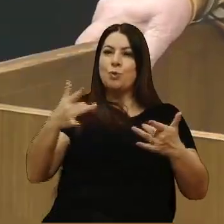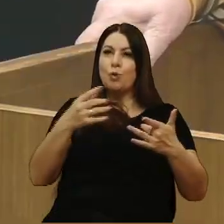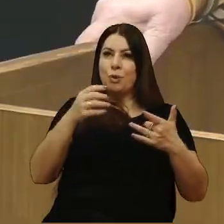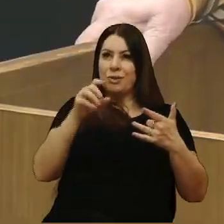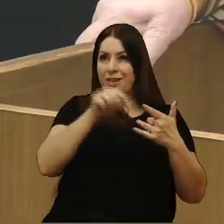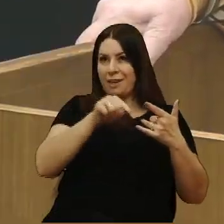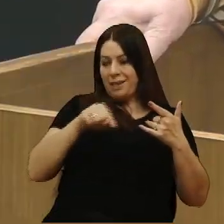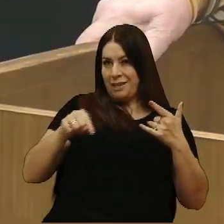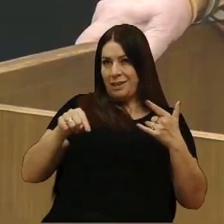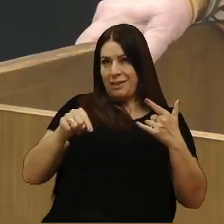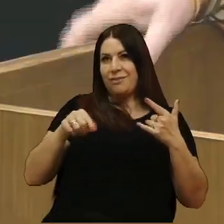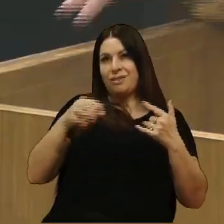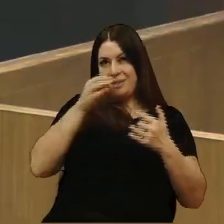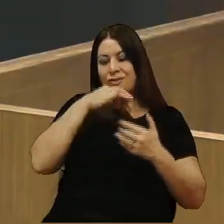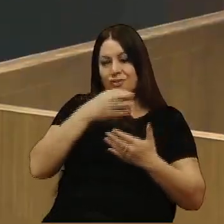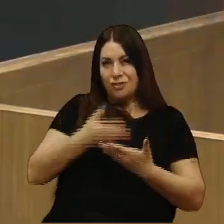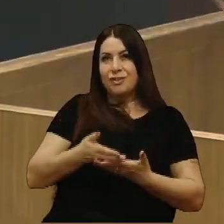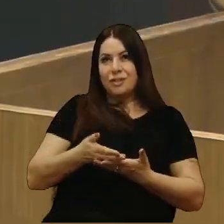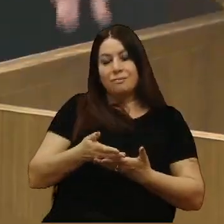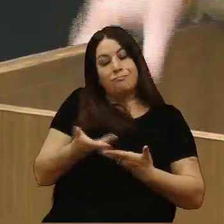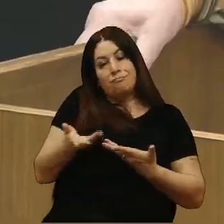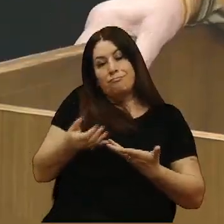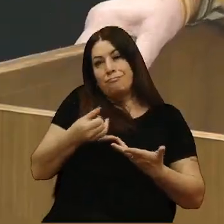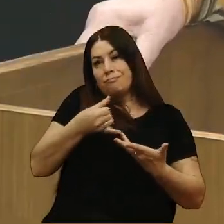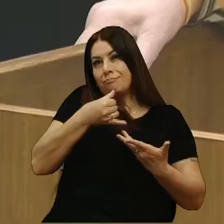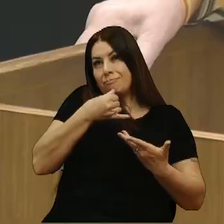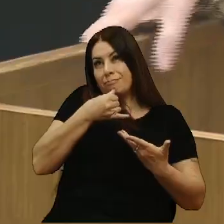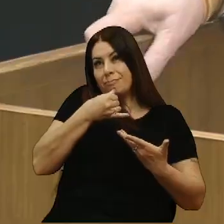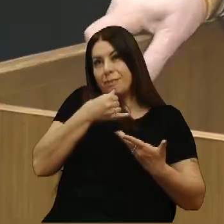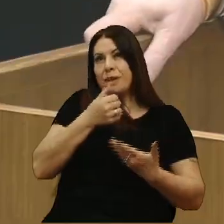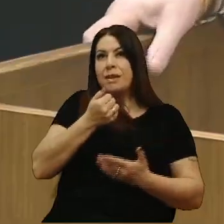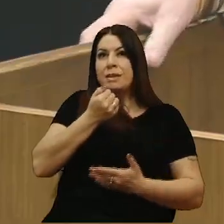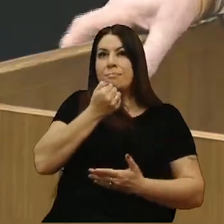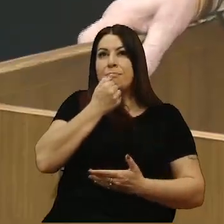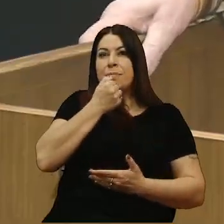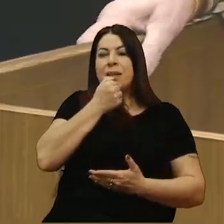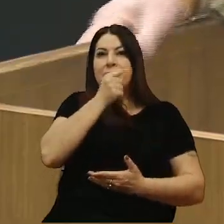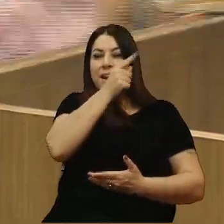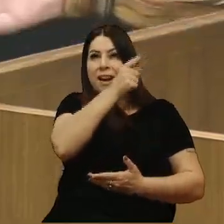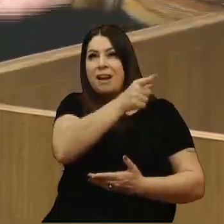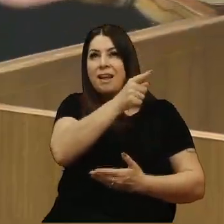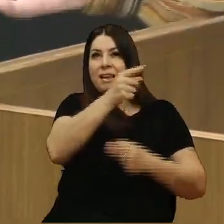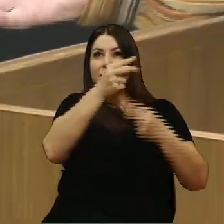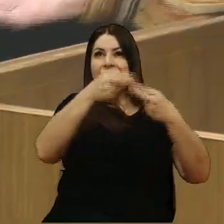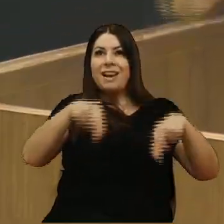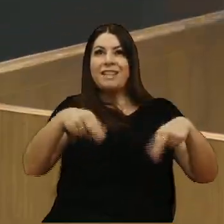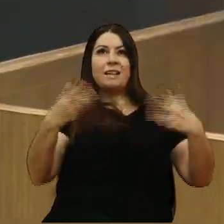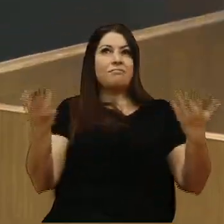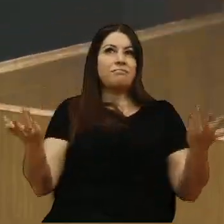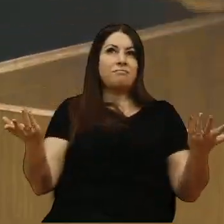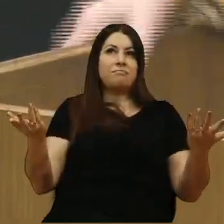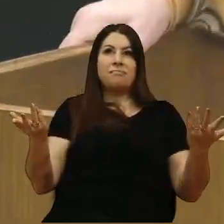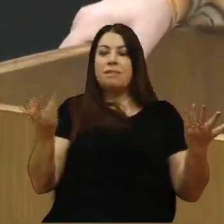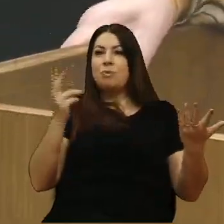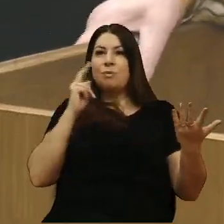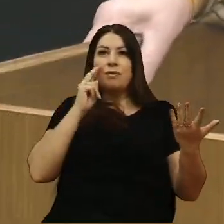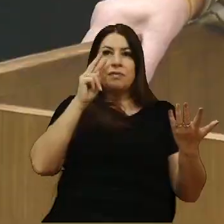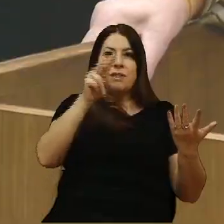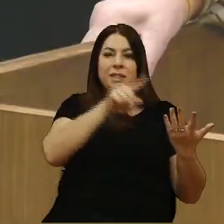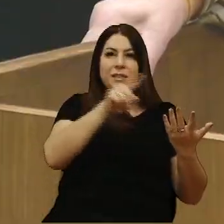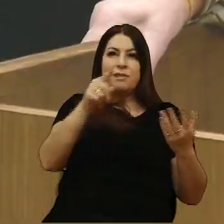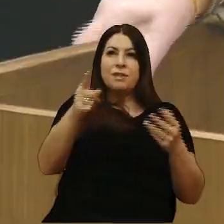em Caxias. Infelizmente, a pedra fundamental foi lançada. Vamos ver se vocês